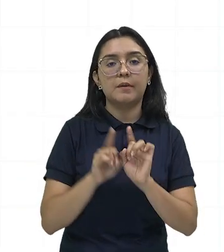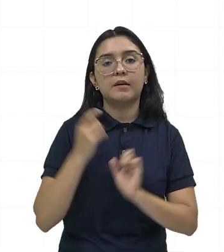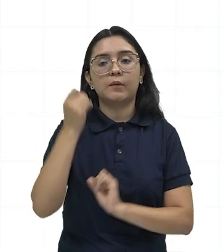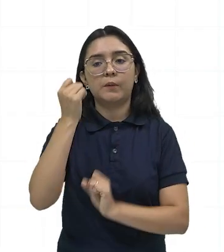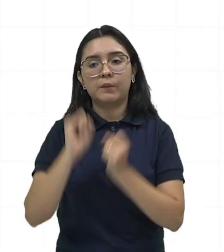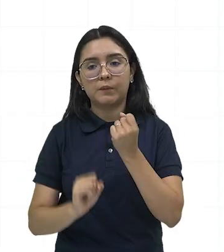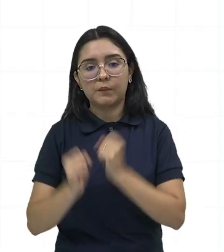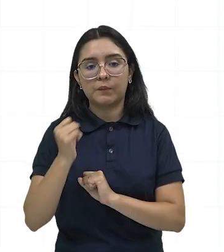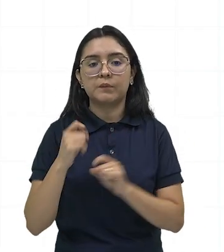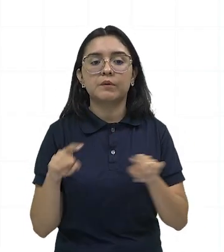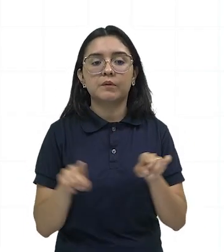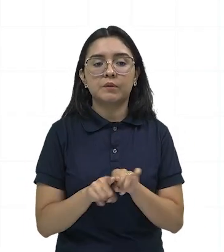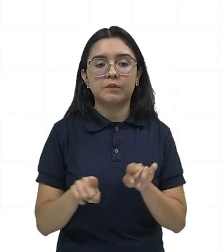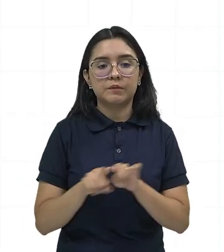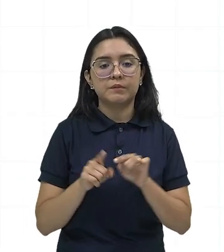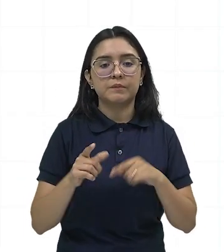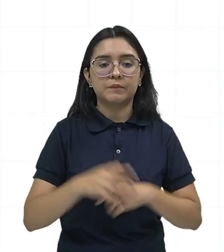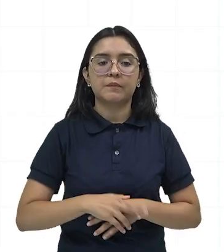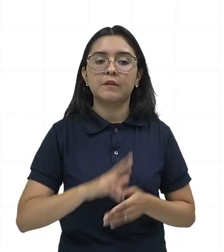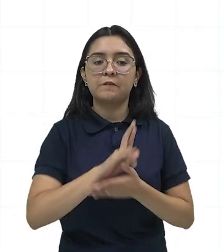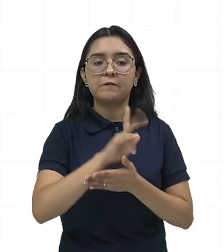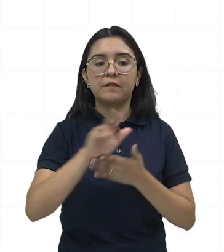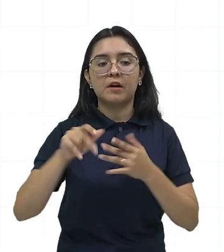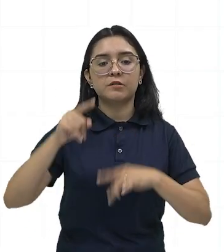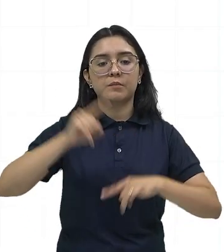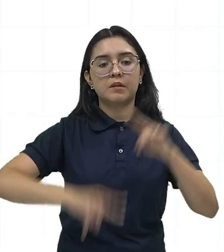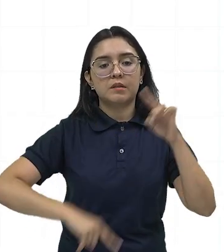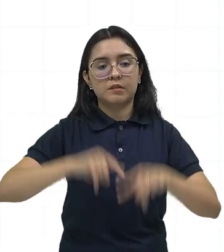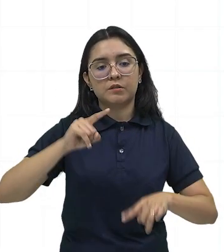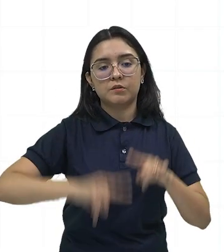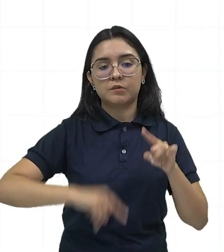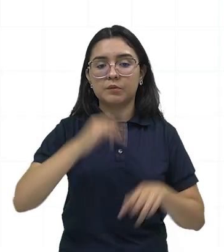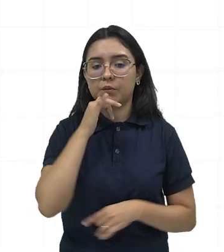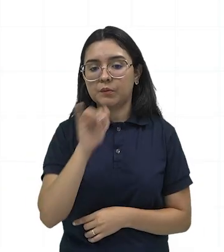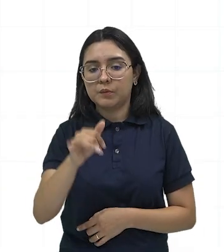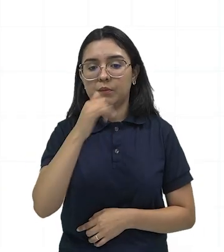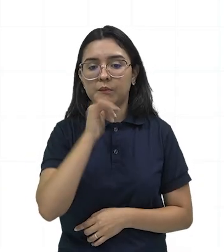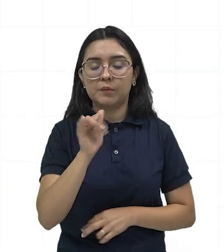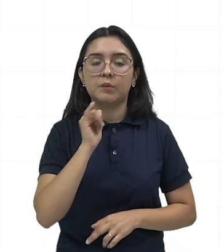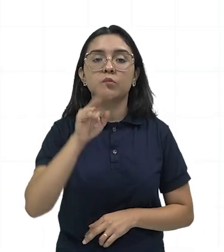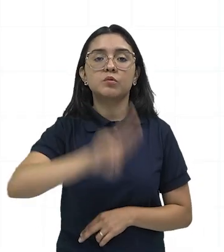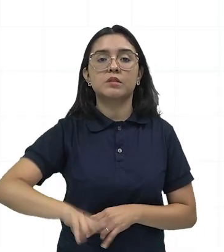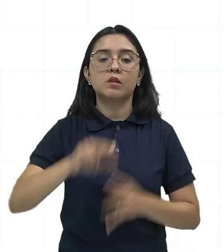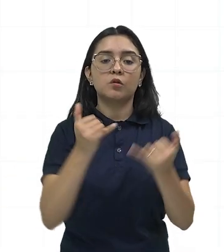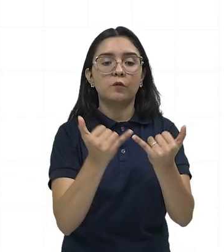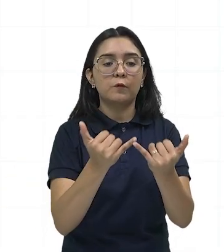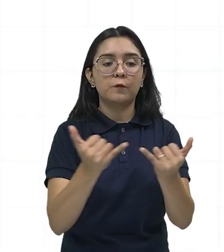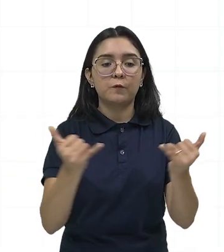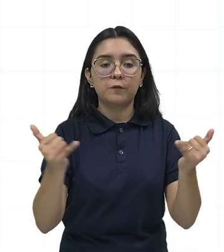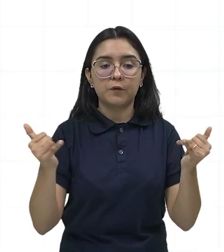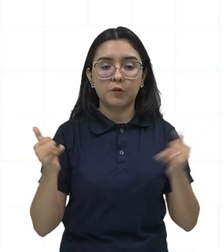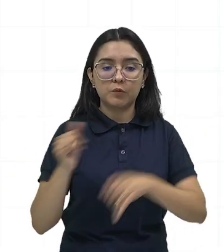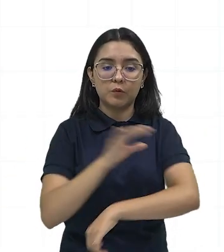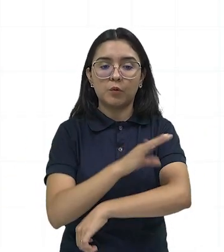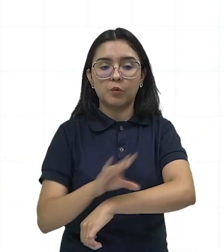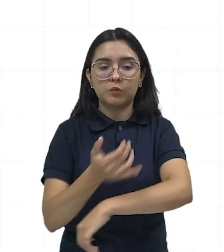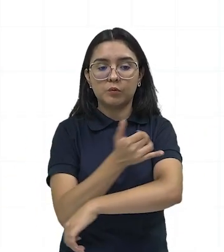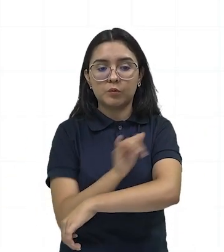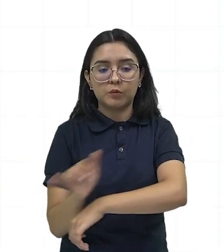indústrias, conectando diversos dispositivos elétricos por meio de fios